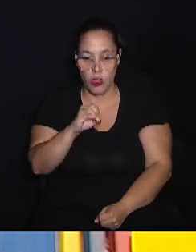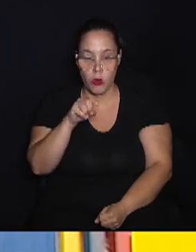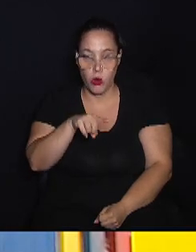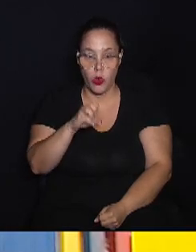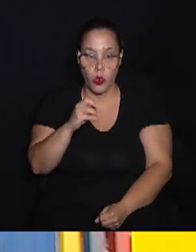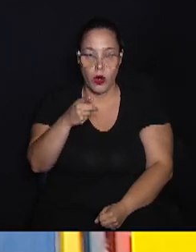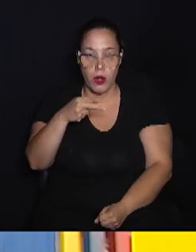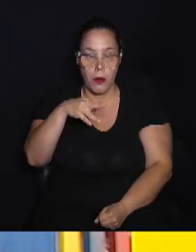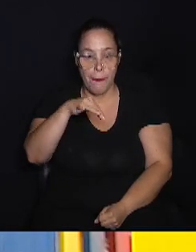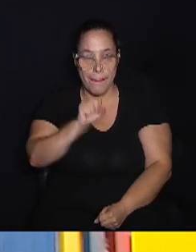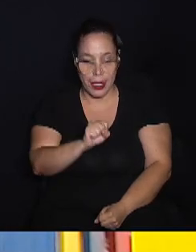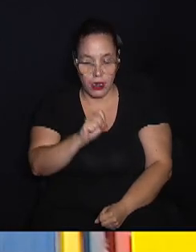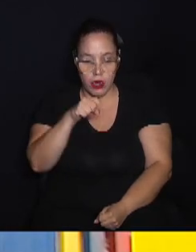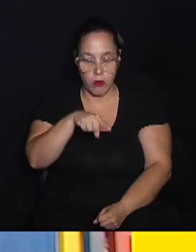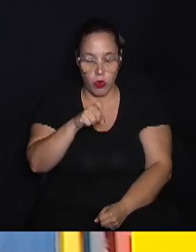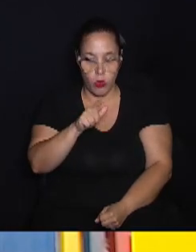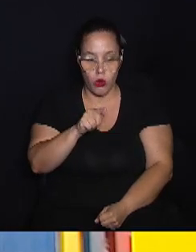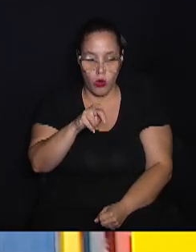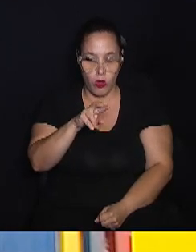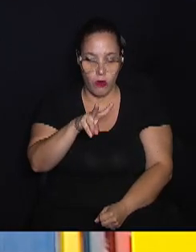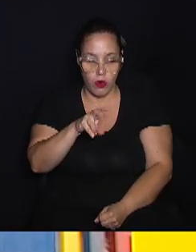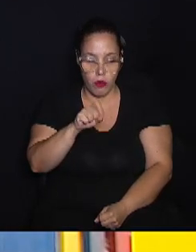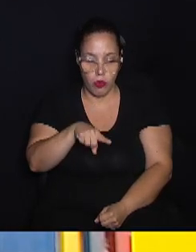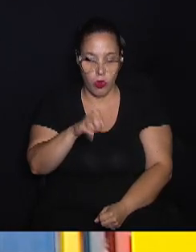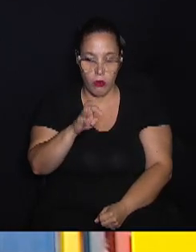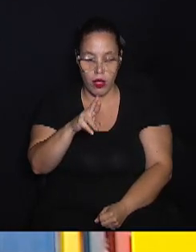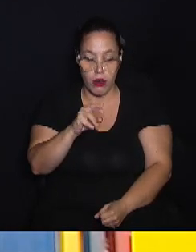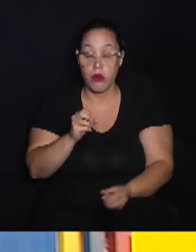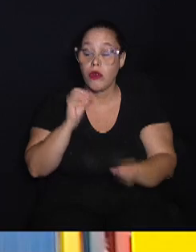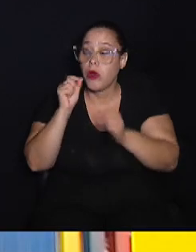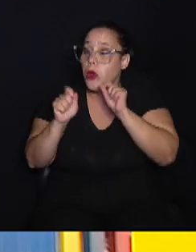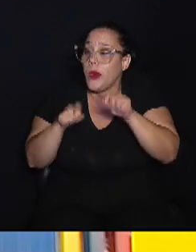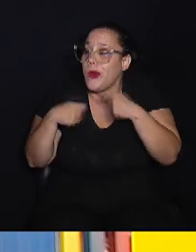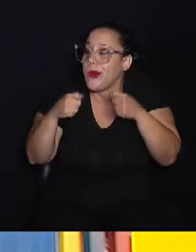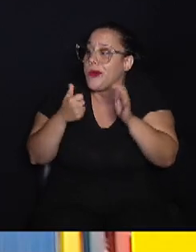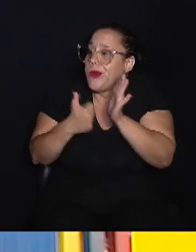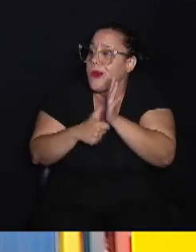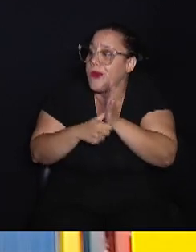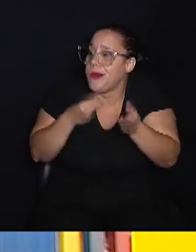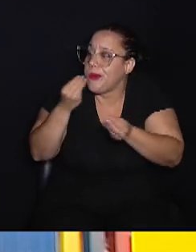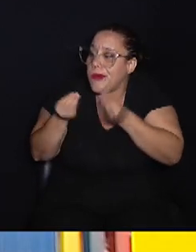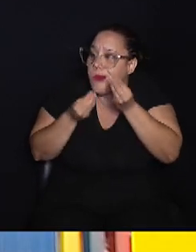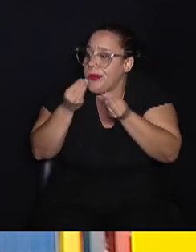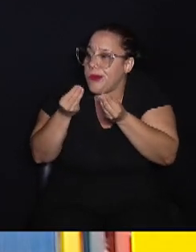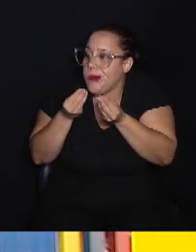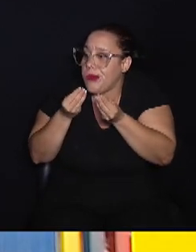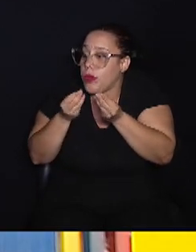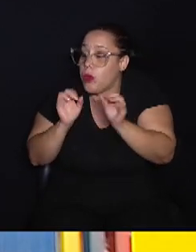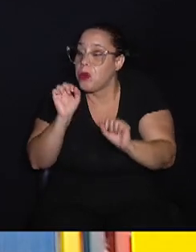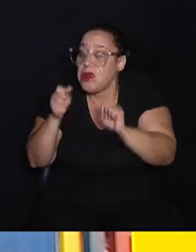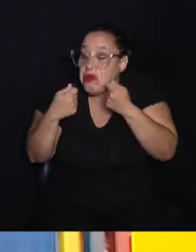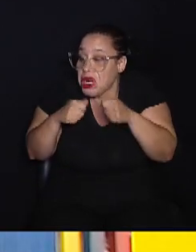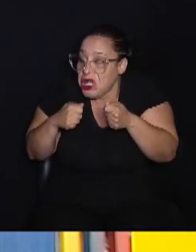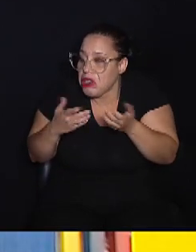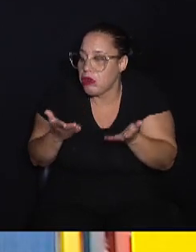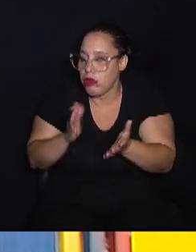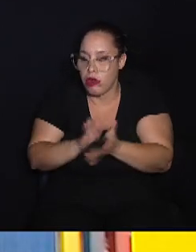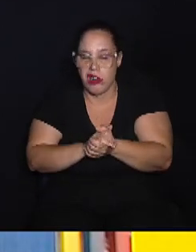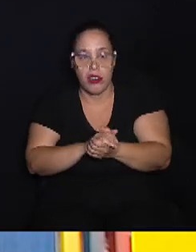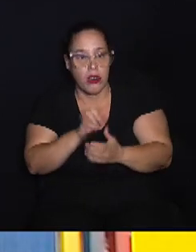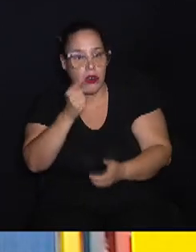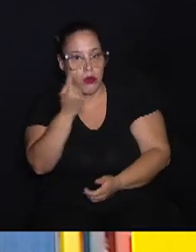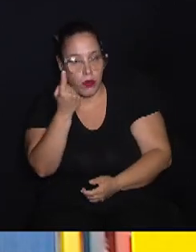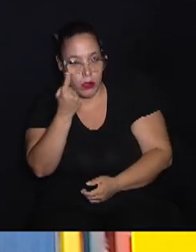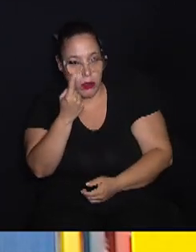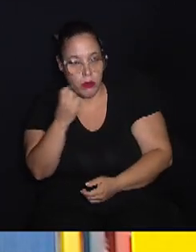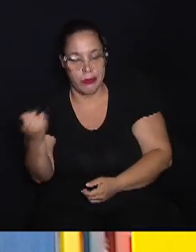e José quais os requisitos necessários para fazer o cadastro Quais são os documentos Quais são os critérios é primeiro